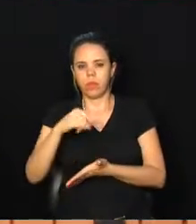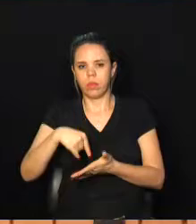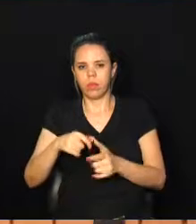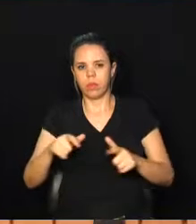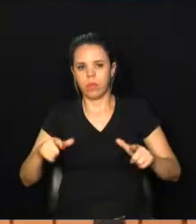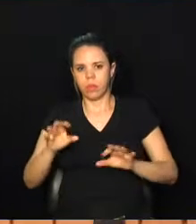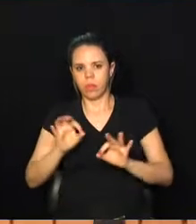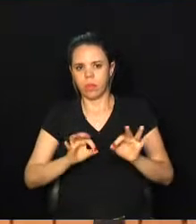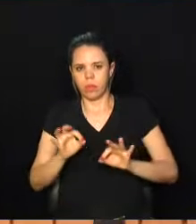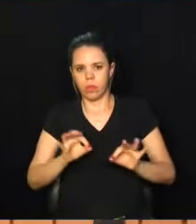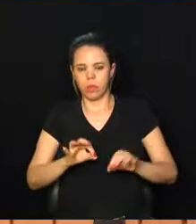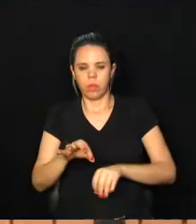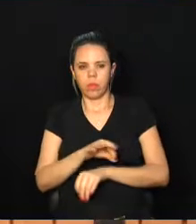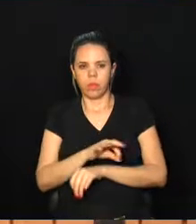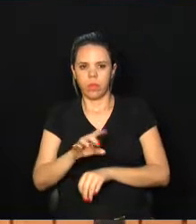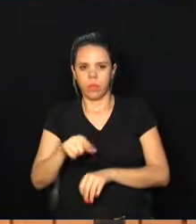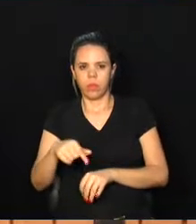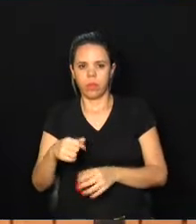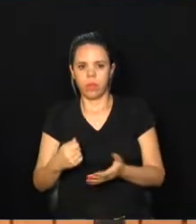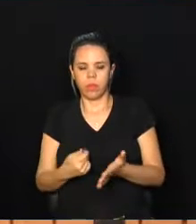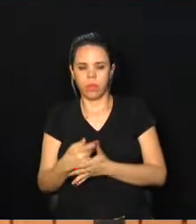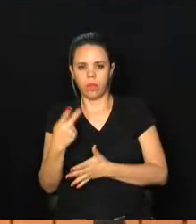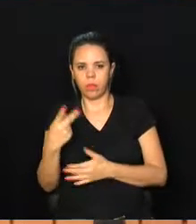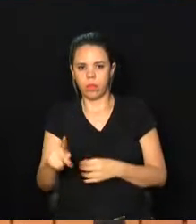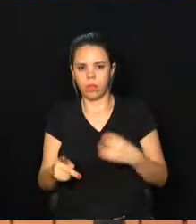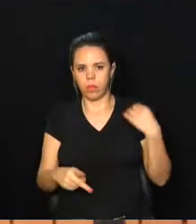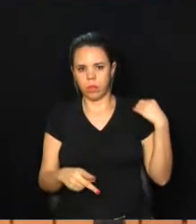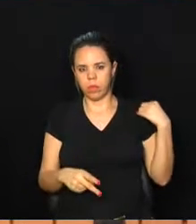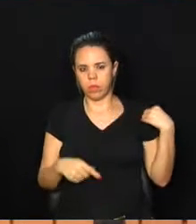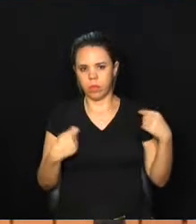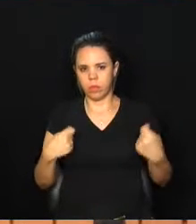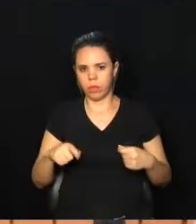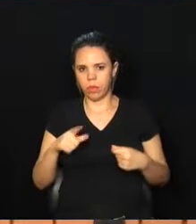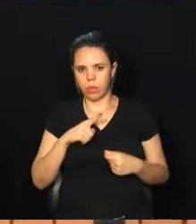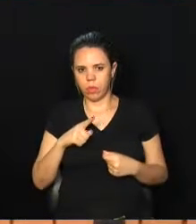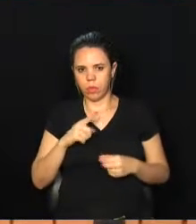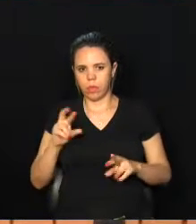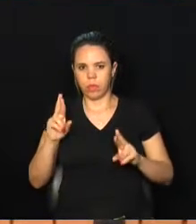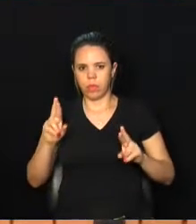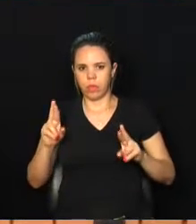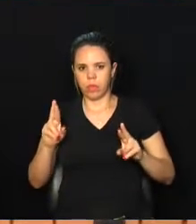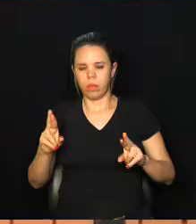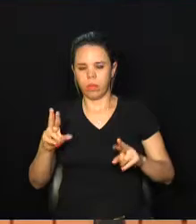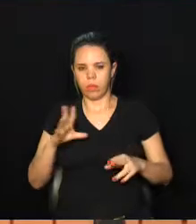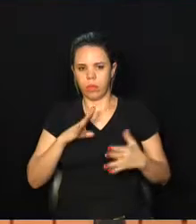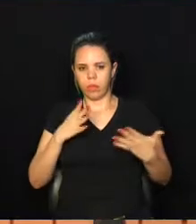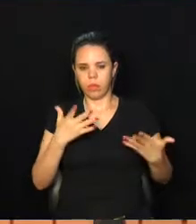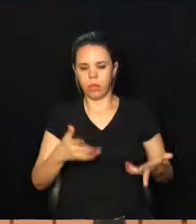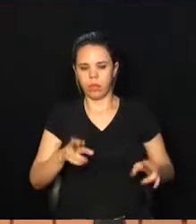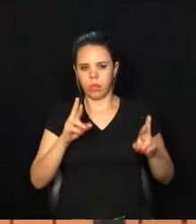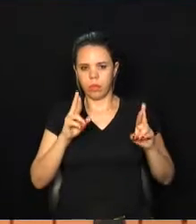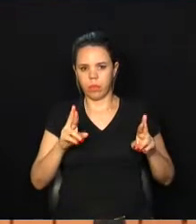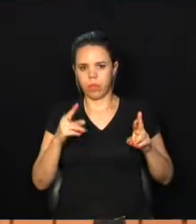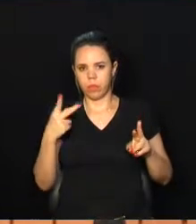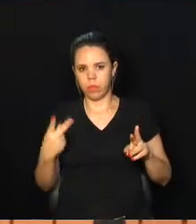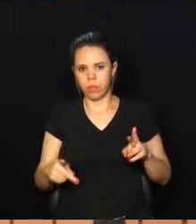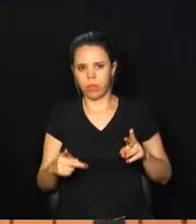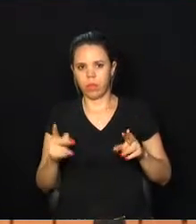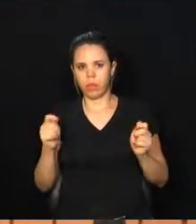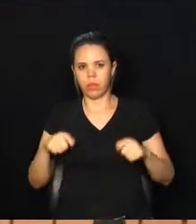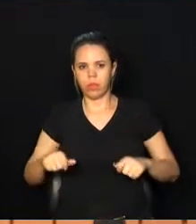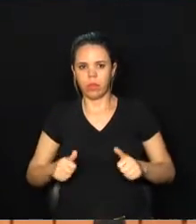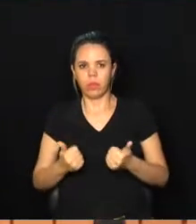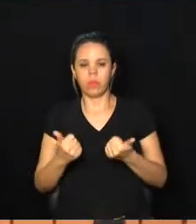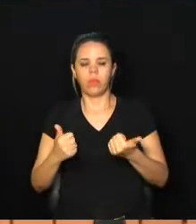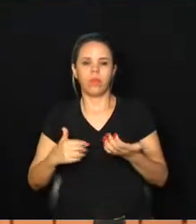do que ela comprou, precisa ter muita esperança numa cidade, esperança de aquilo vai dar